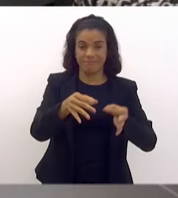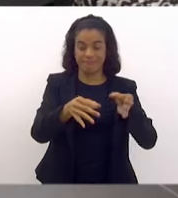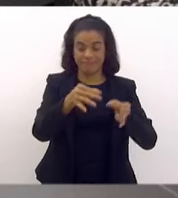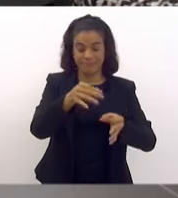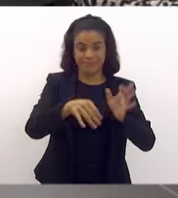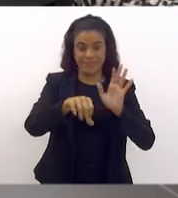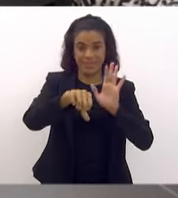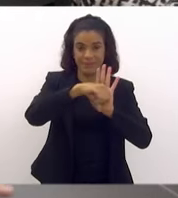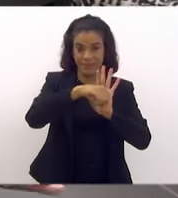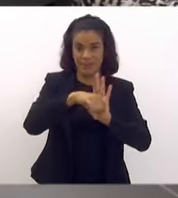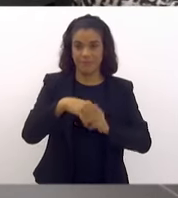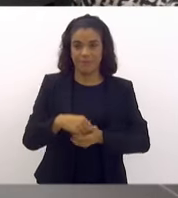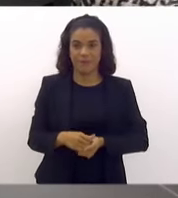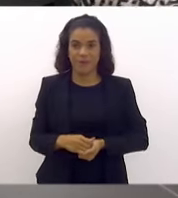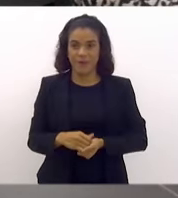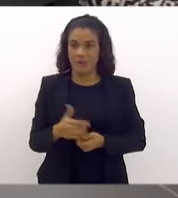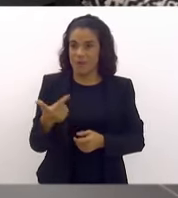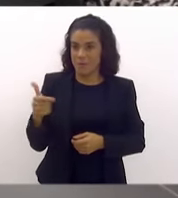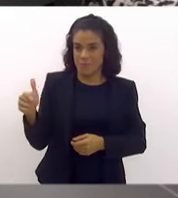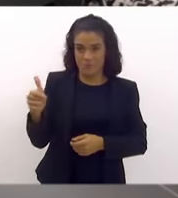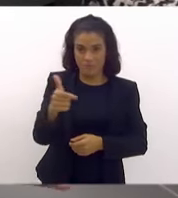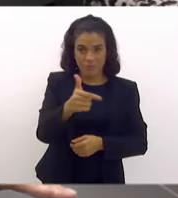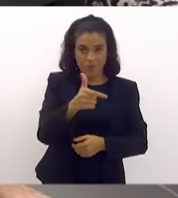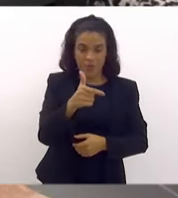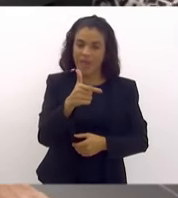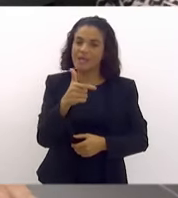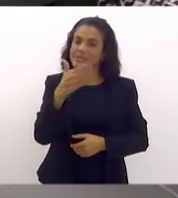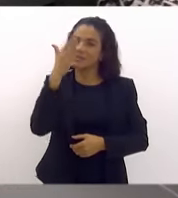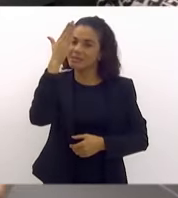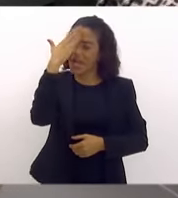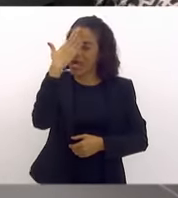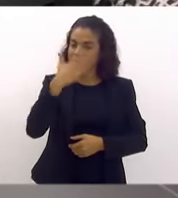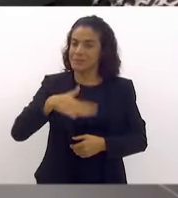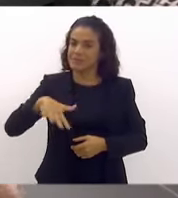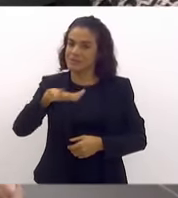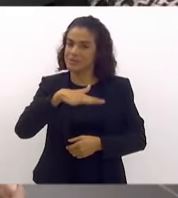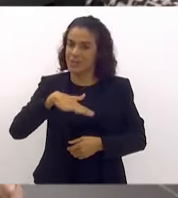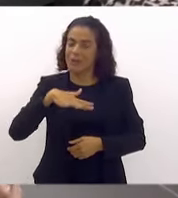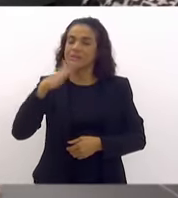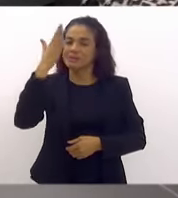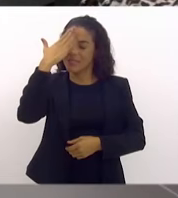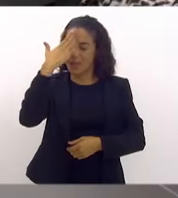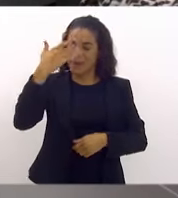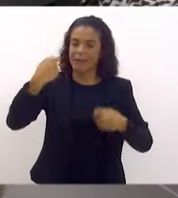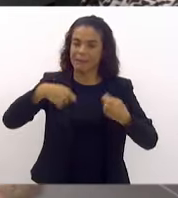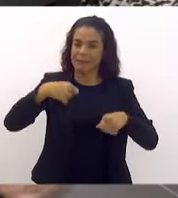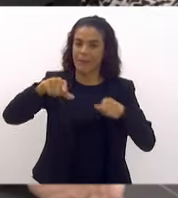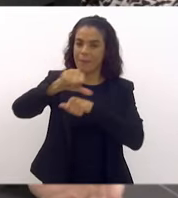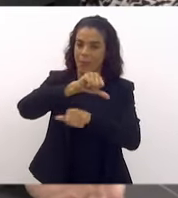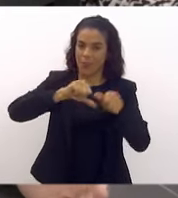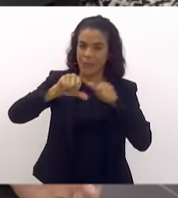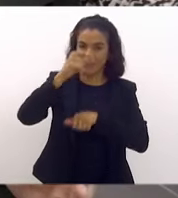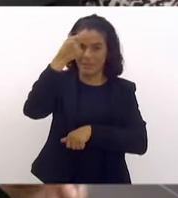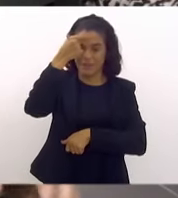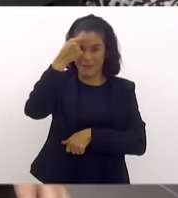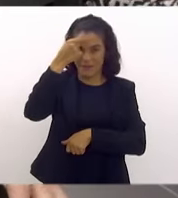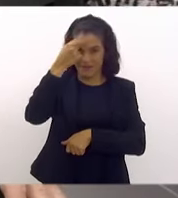ministério público não estão insensíveis a esse problema é necessário uma mudança de mentalidade que acontece